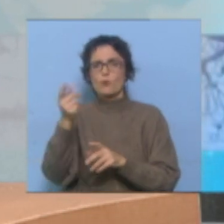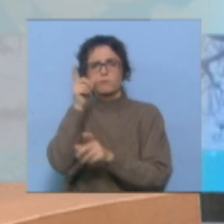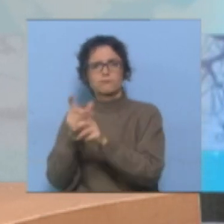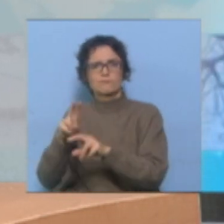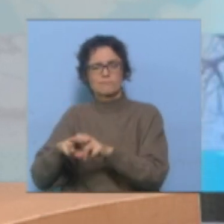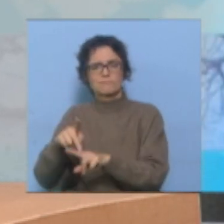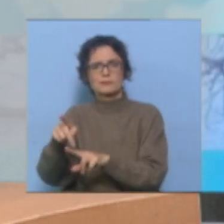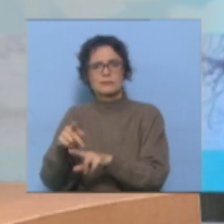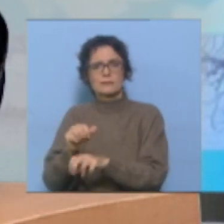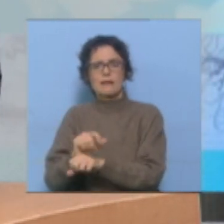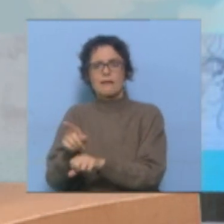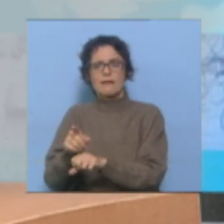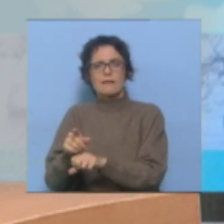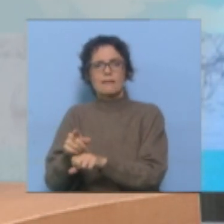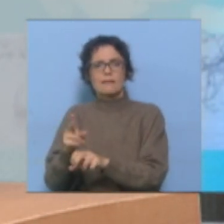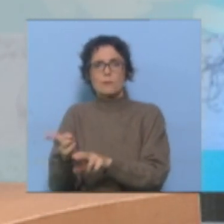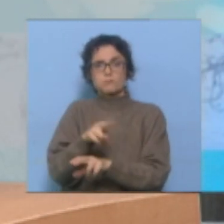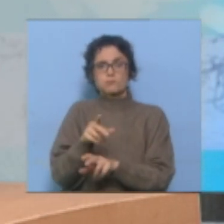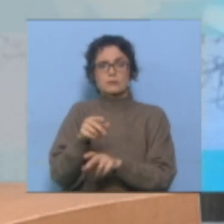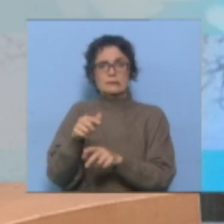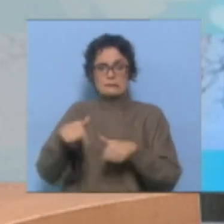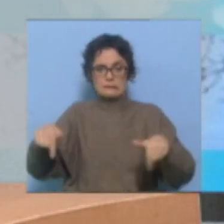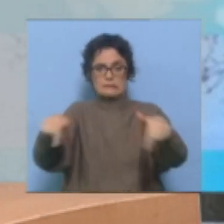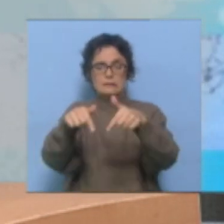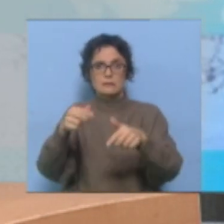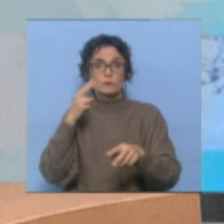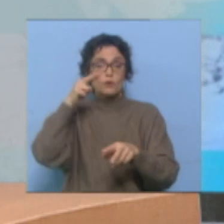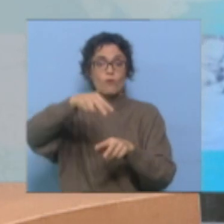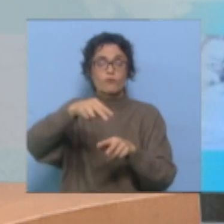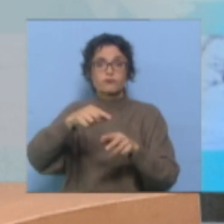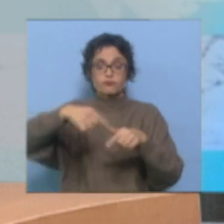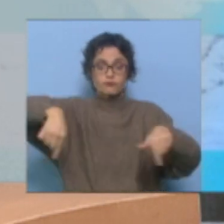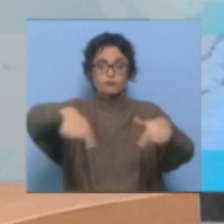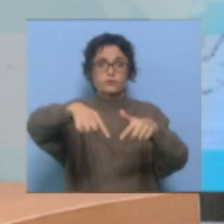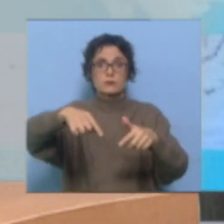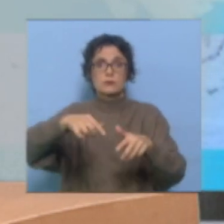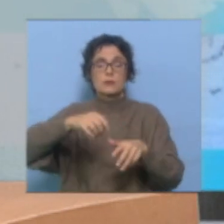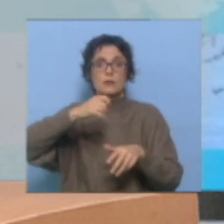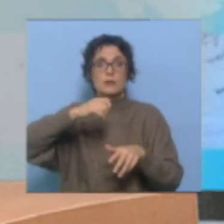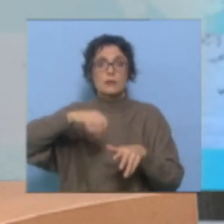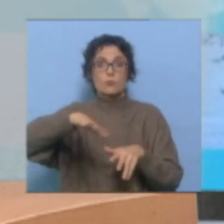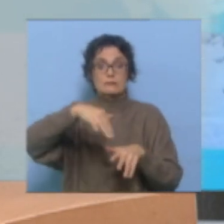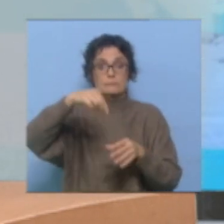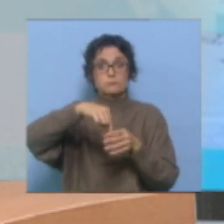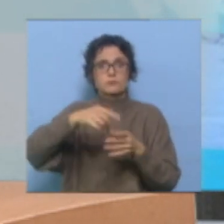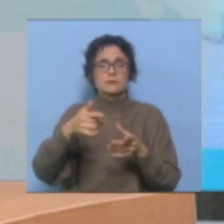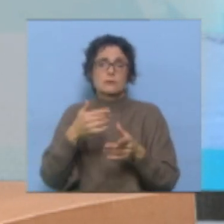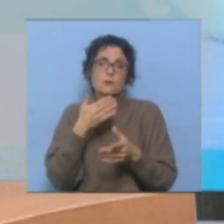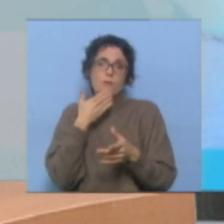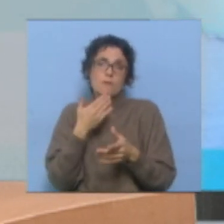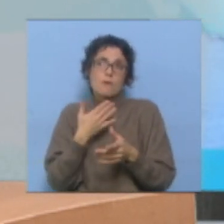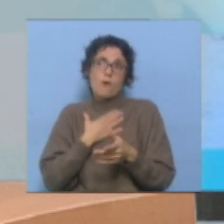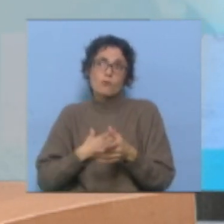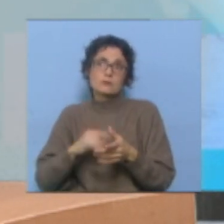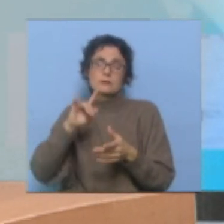cela e a cela dava para os pátios interiores. Ele no dia seguinte veio-se queixar, senhor chefe, eu pedi-lhe uma cela, mas queria com vistas